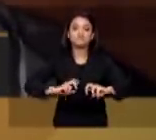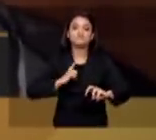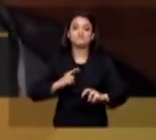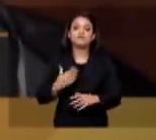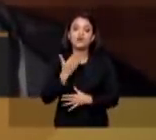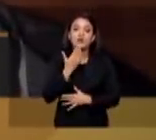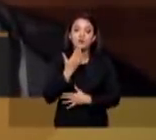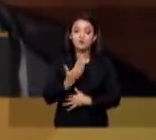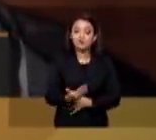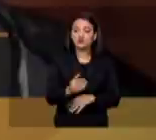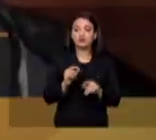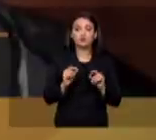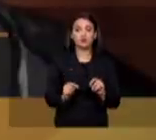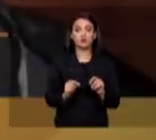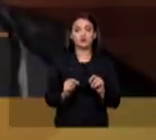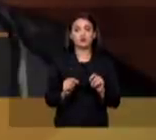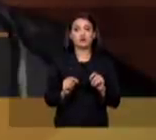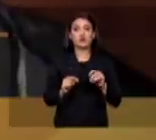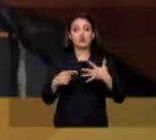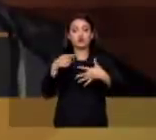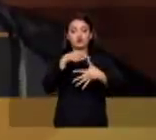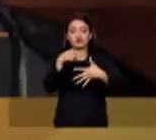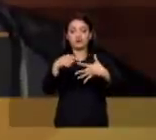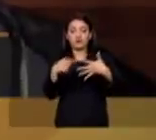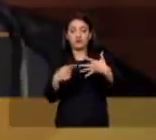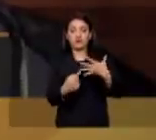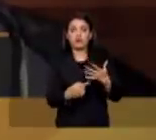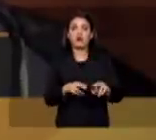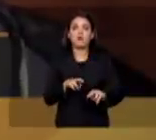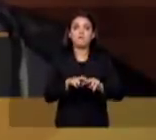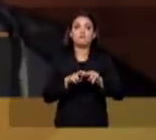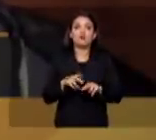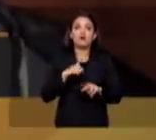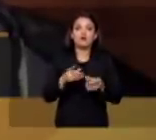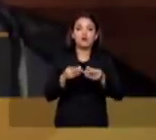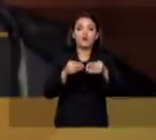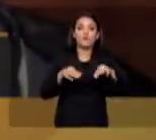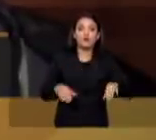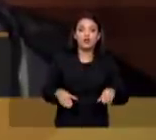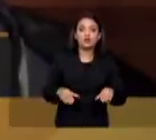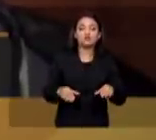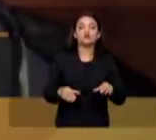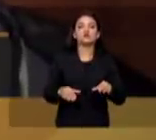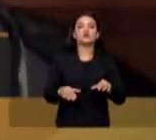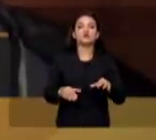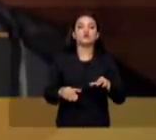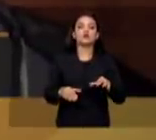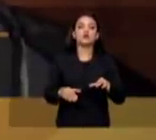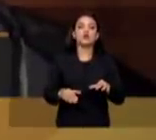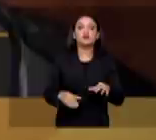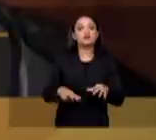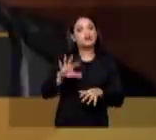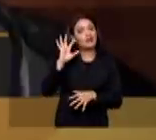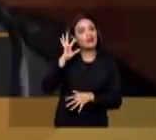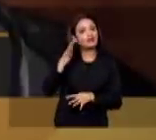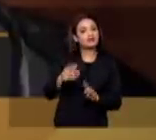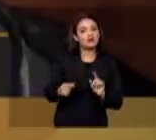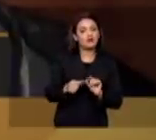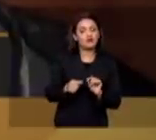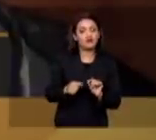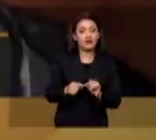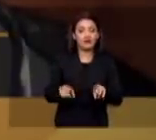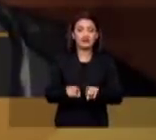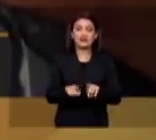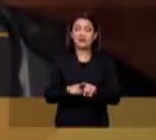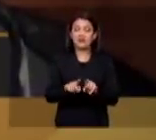a relação de prejudicialidade da prestação jurisdicional concedida com objeto